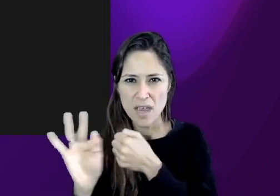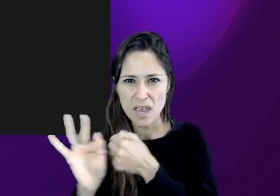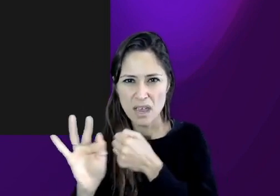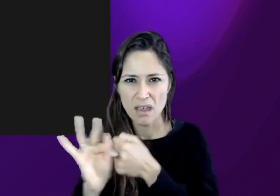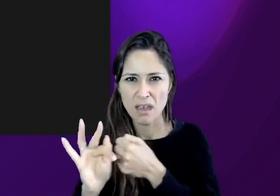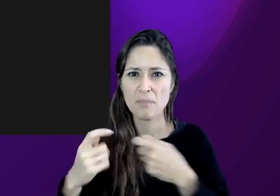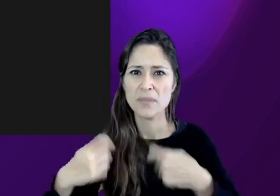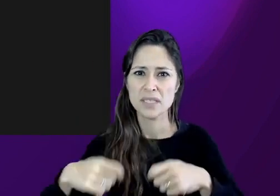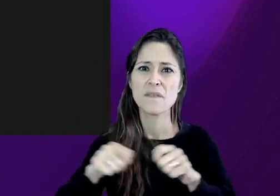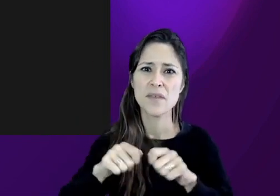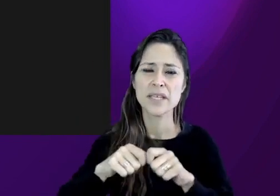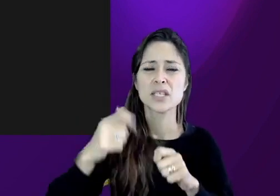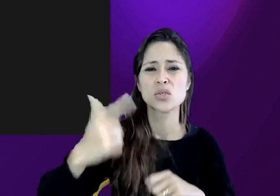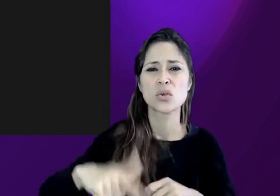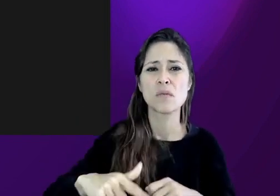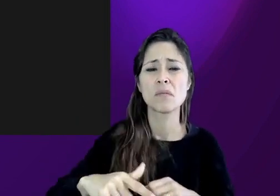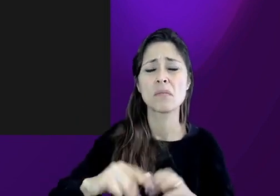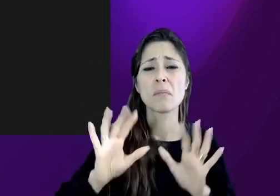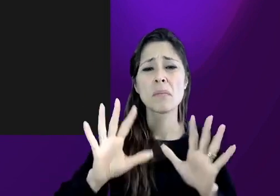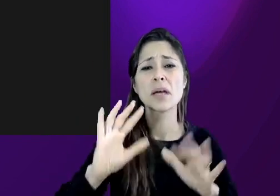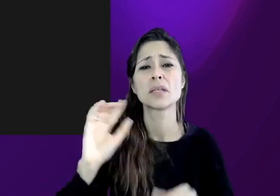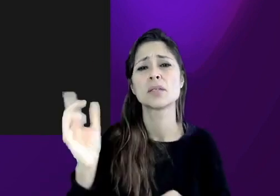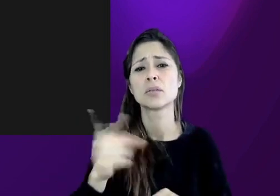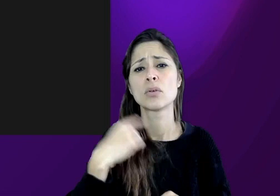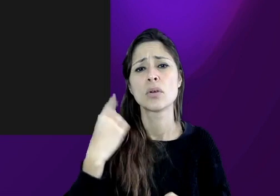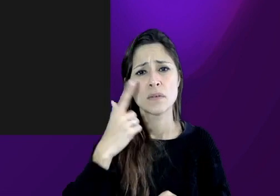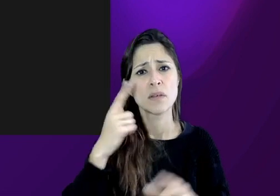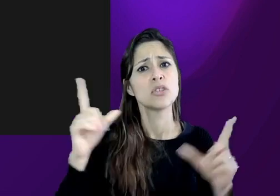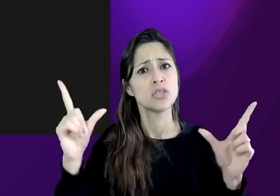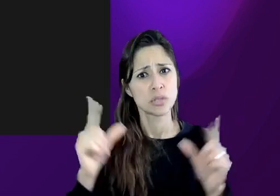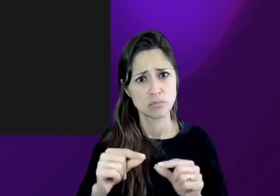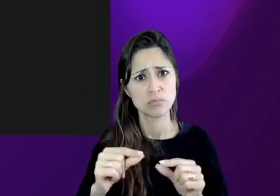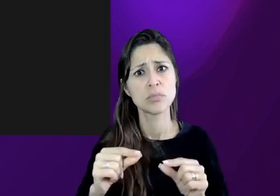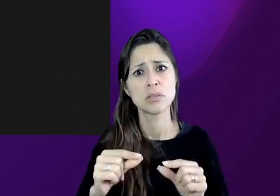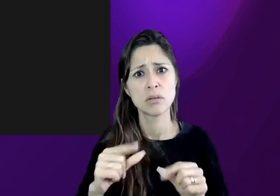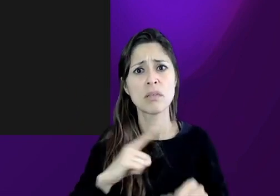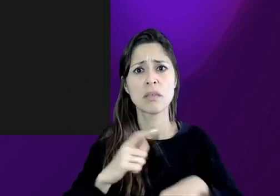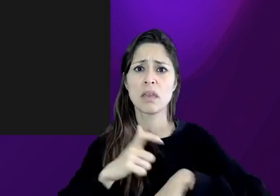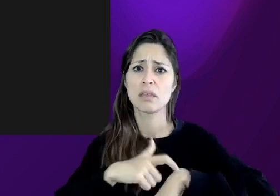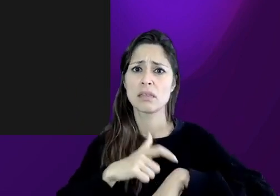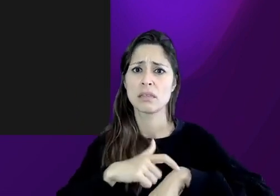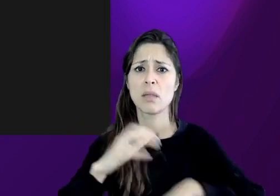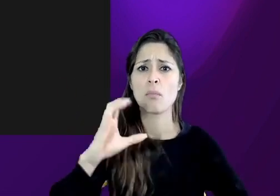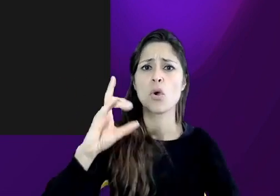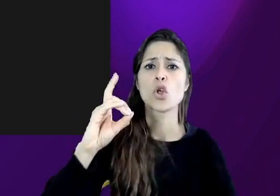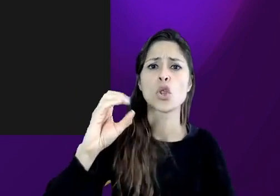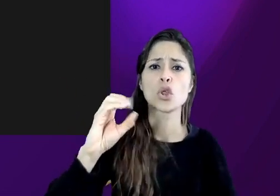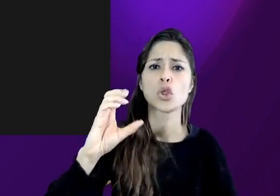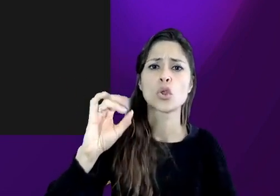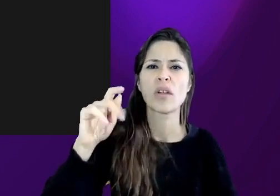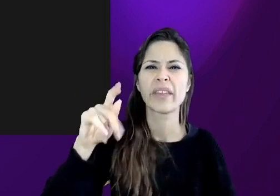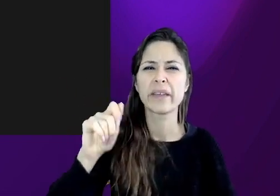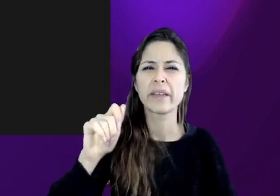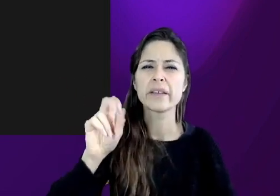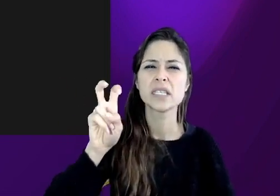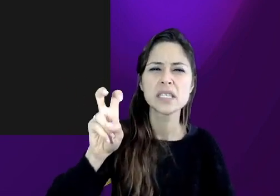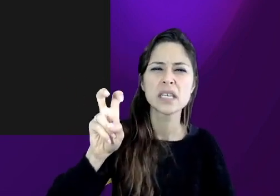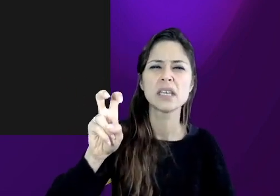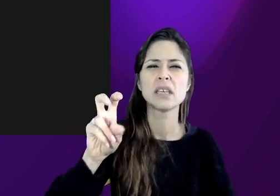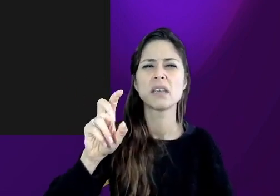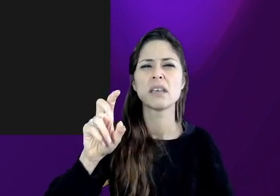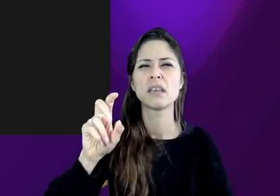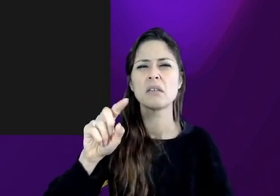redocar. Mas o que a gente viu foi uma queda realmente significativa do tempo de docking. Então, ele tem variado de 5 a 15